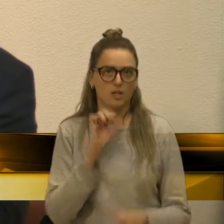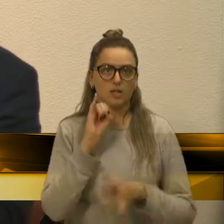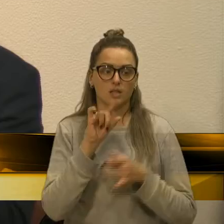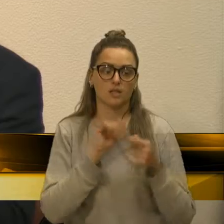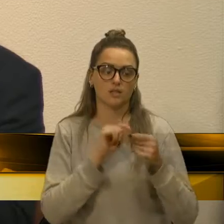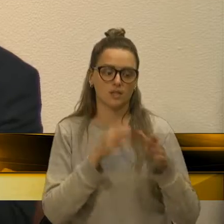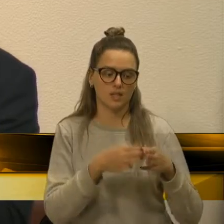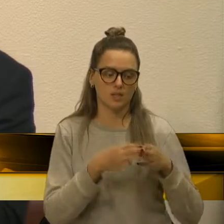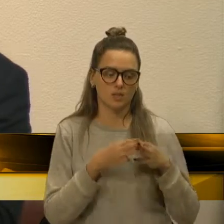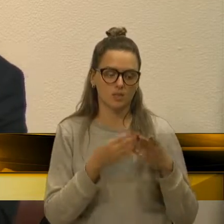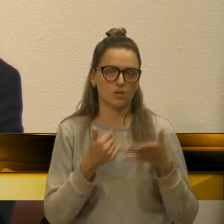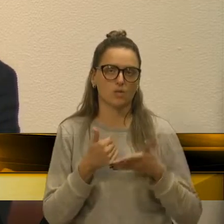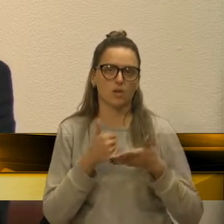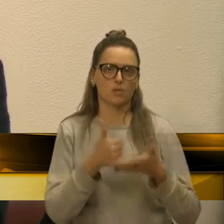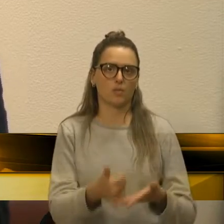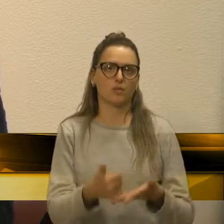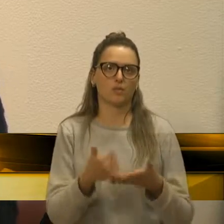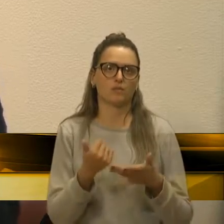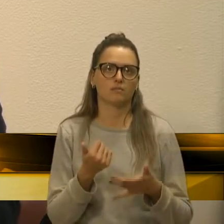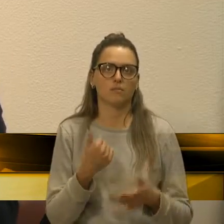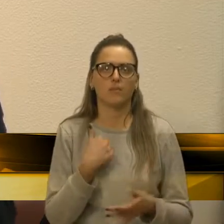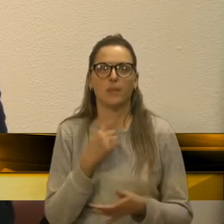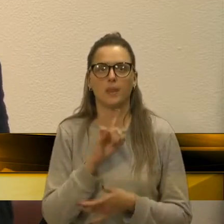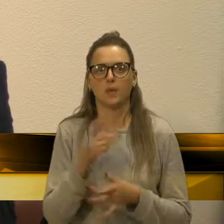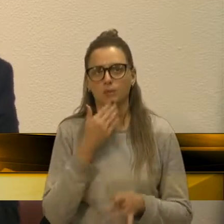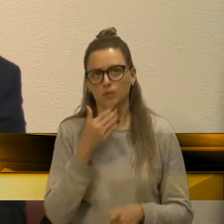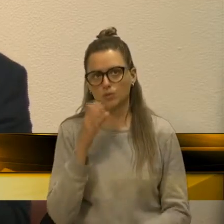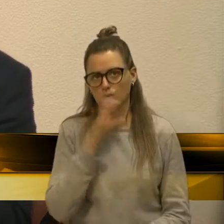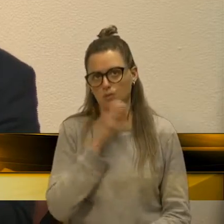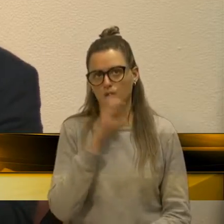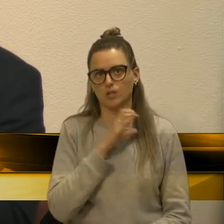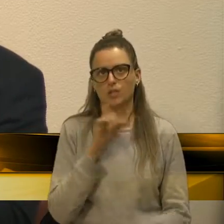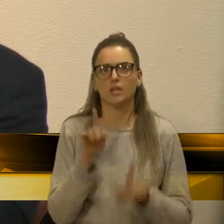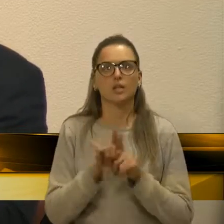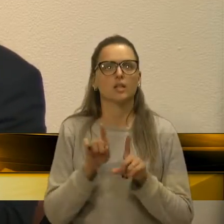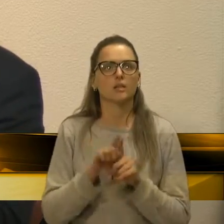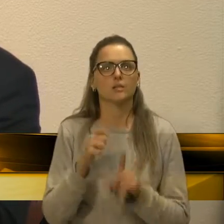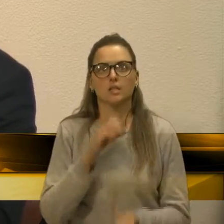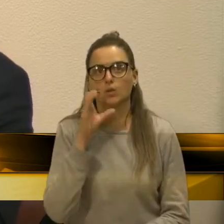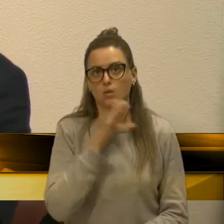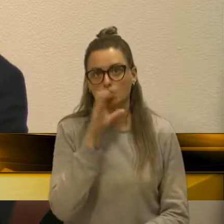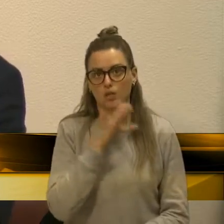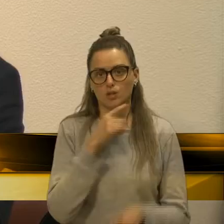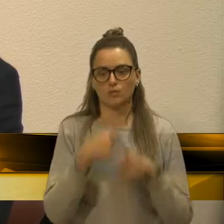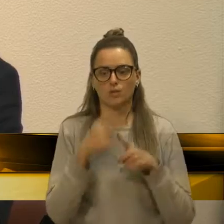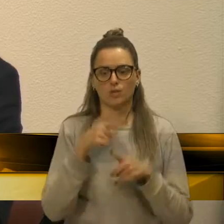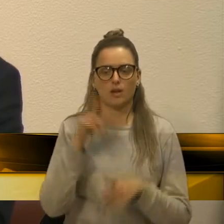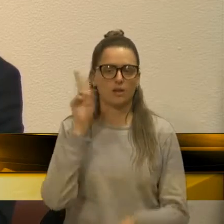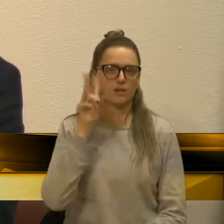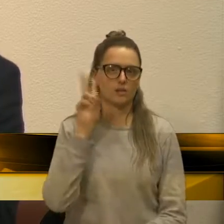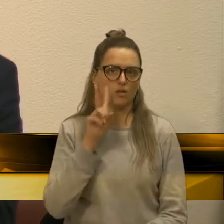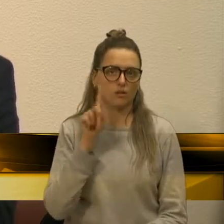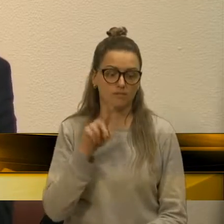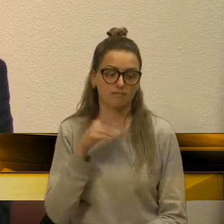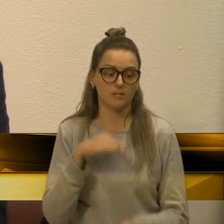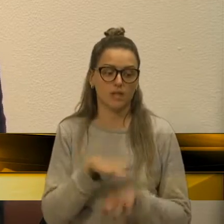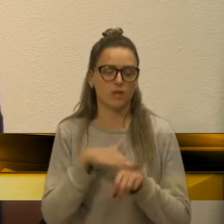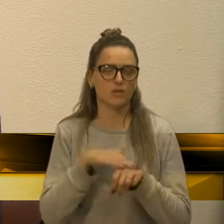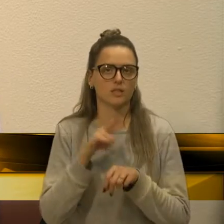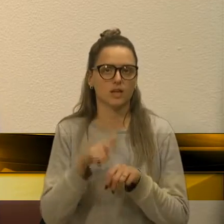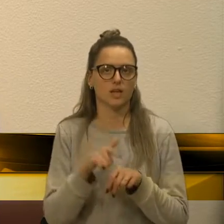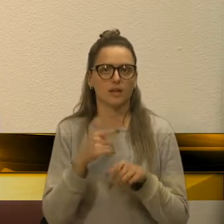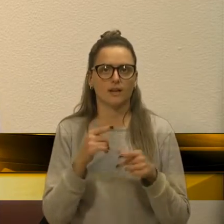moção aqui de apoio. E essa moção até não coloquei em regime de urgência, mas também tem que ser urgente, porque a história e a conversa é essa, é de